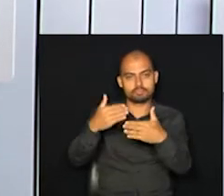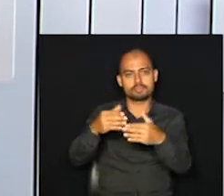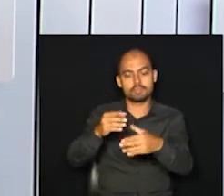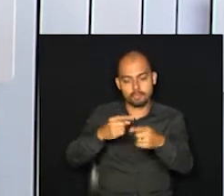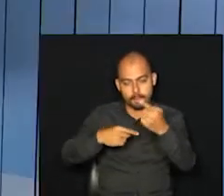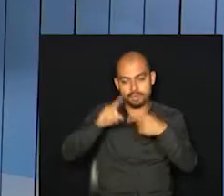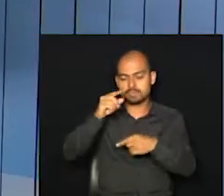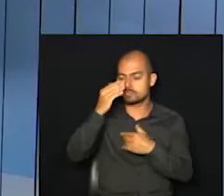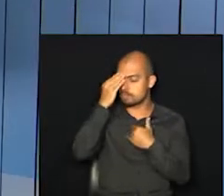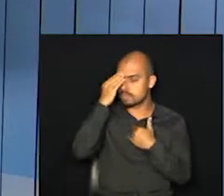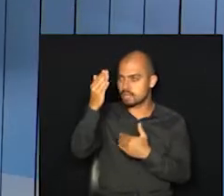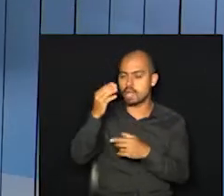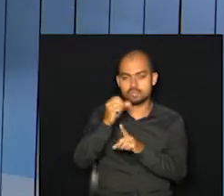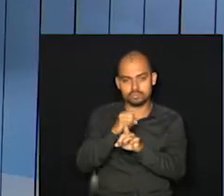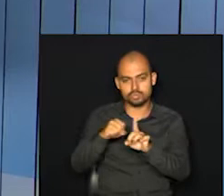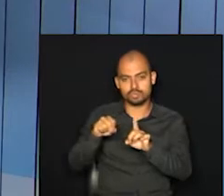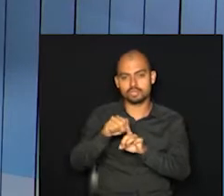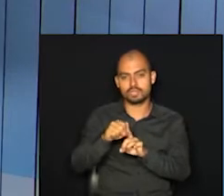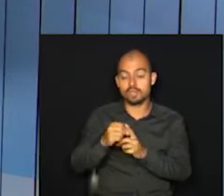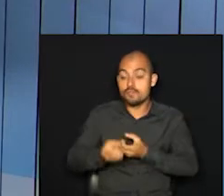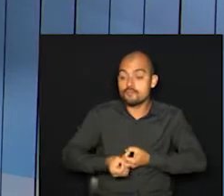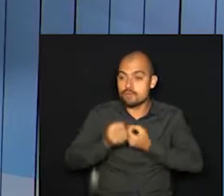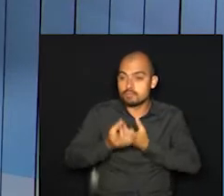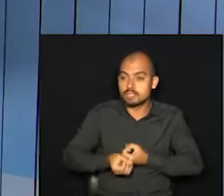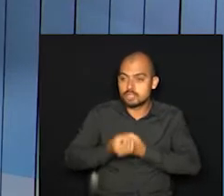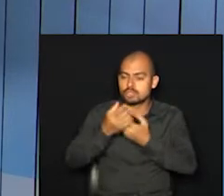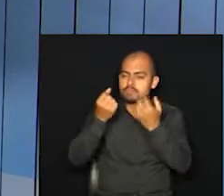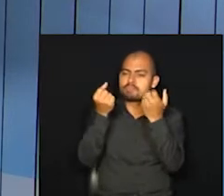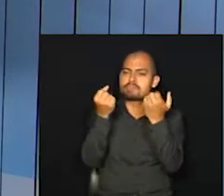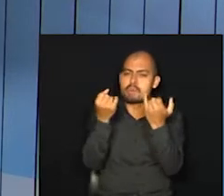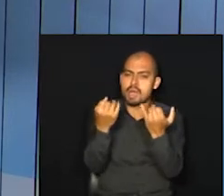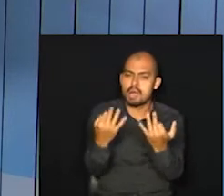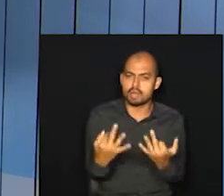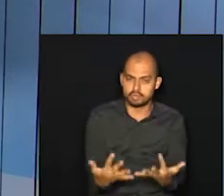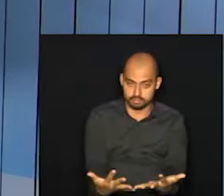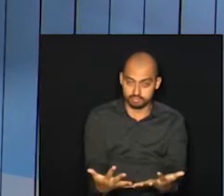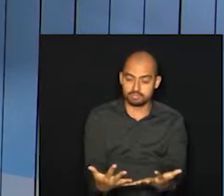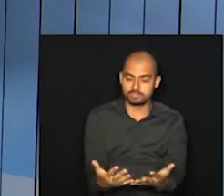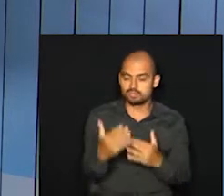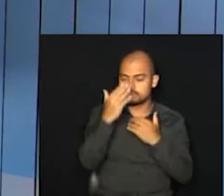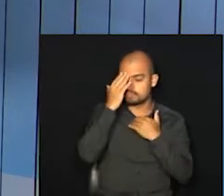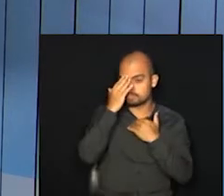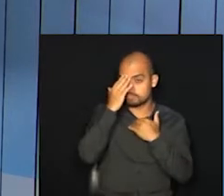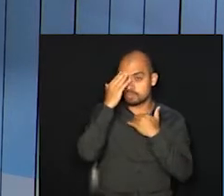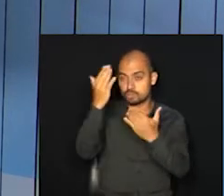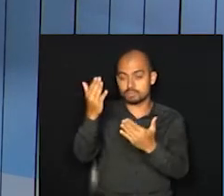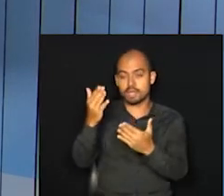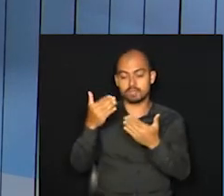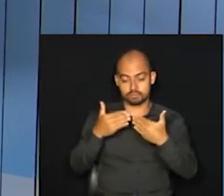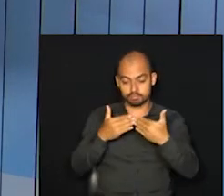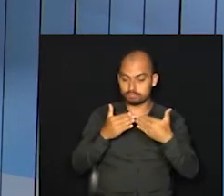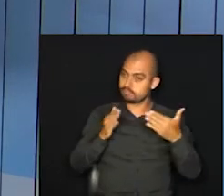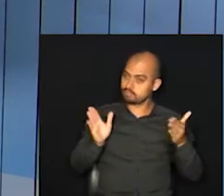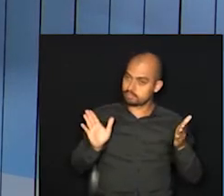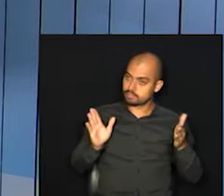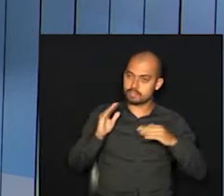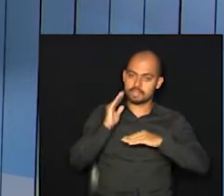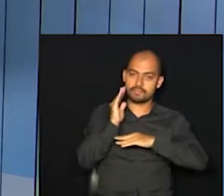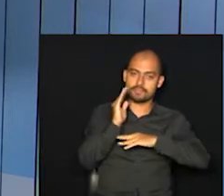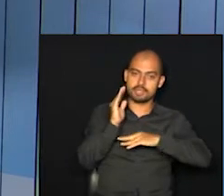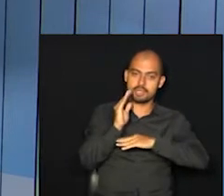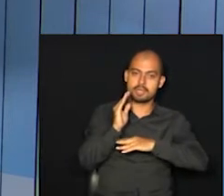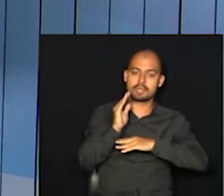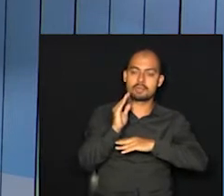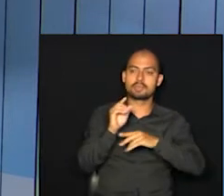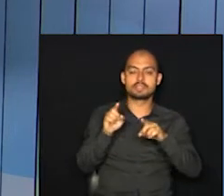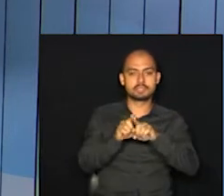muito obrigado por todas as suas explicações, informações, e as portas aqui da TV Câmara Campinas e do programa